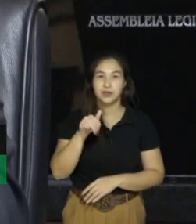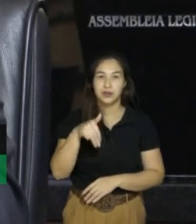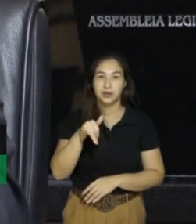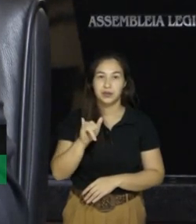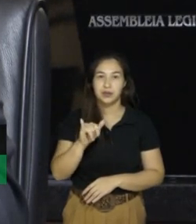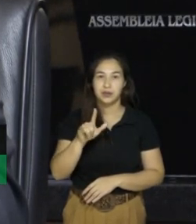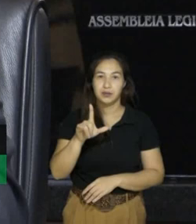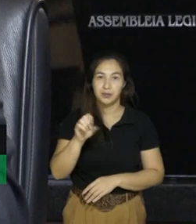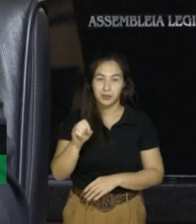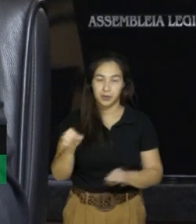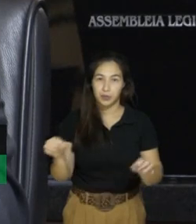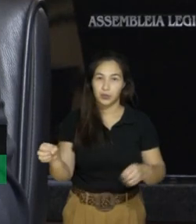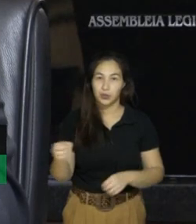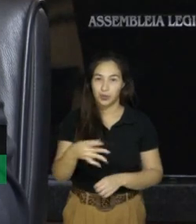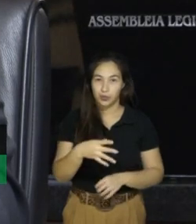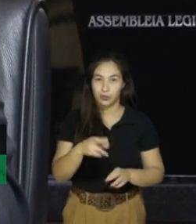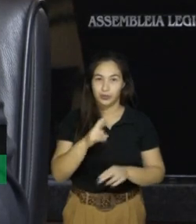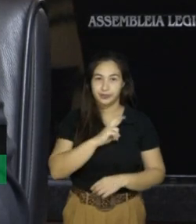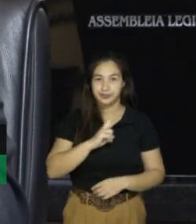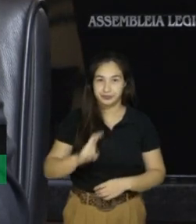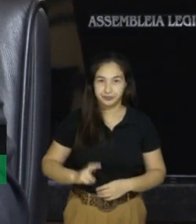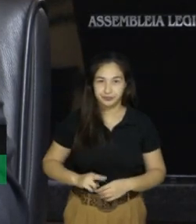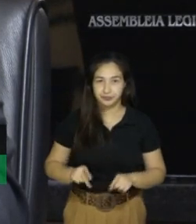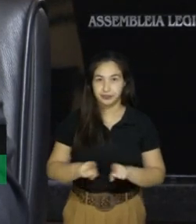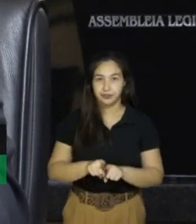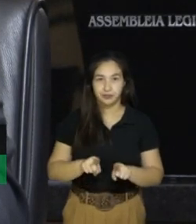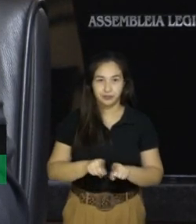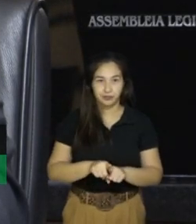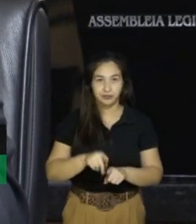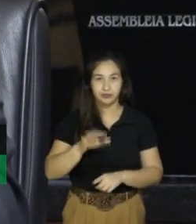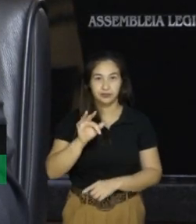republicanos e Fernando